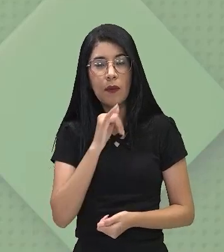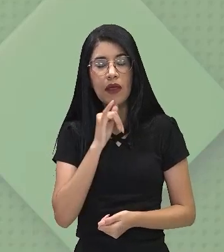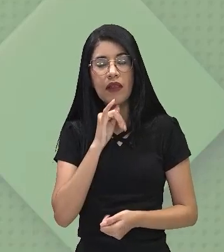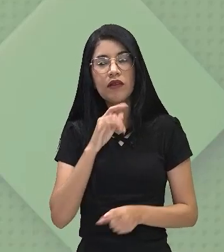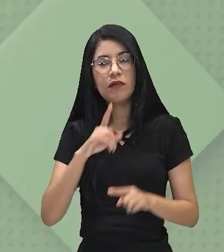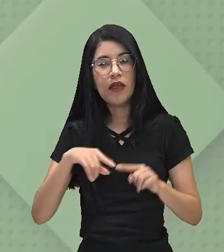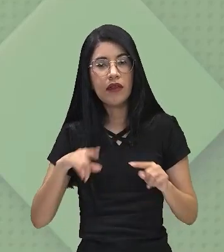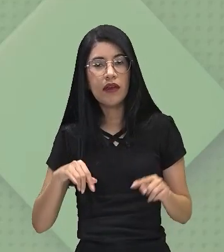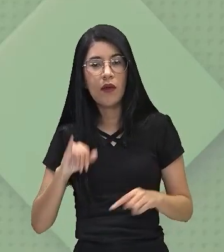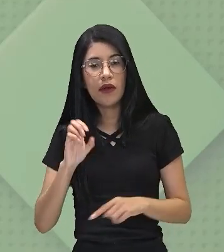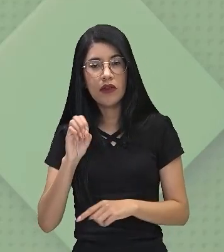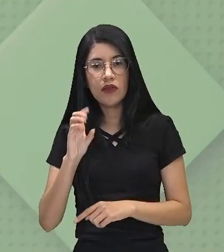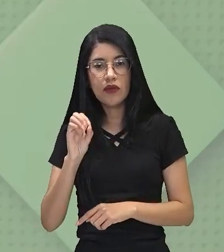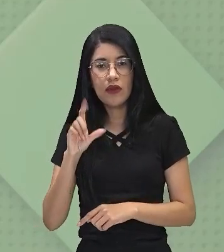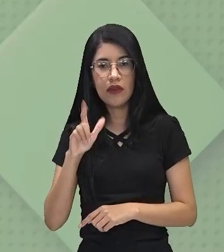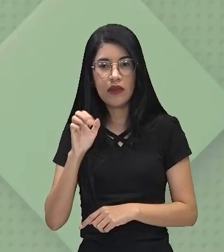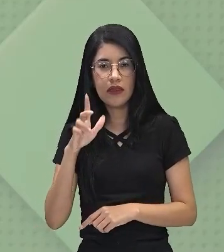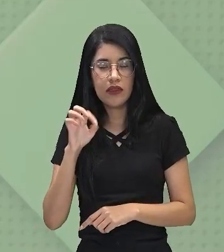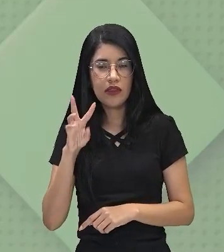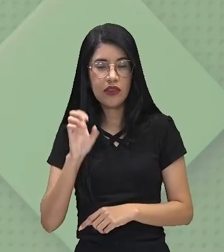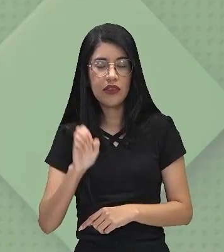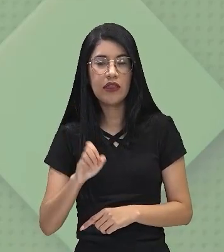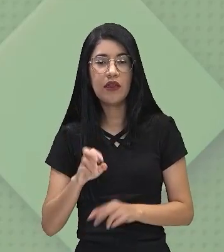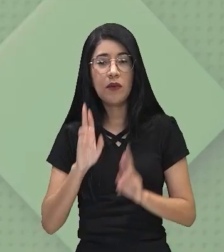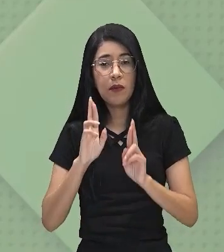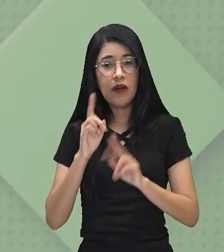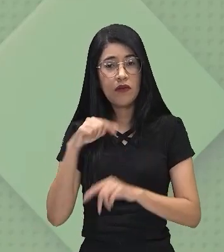material isolante. Então espero que vocês tenham